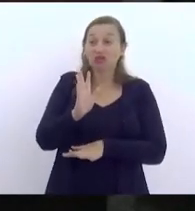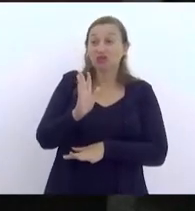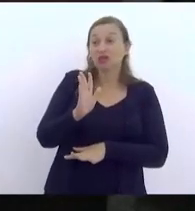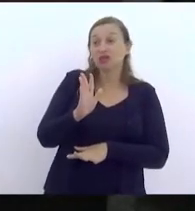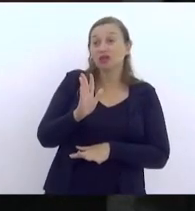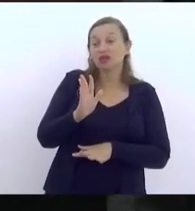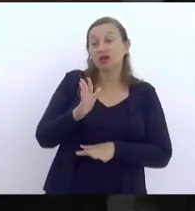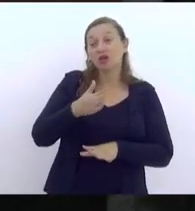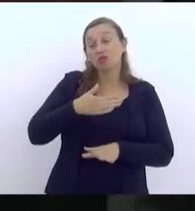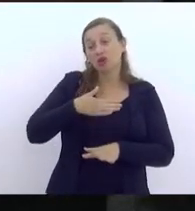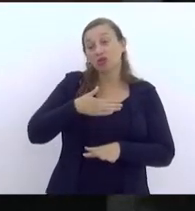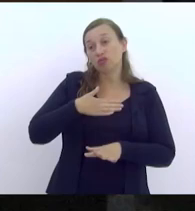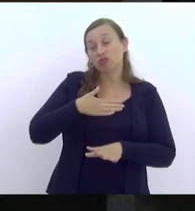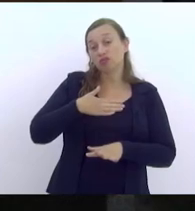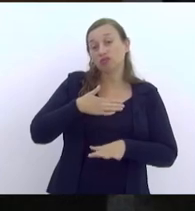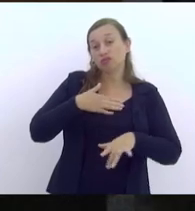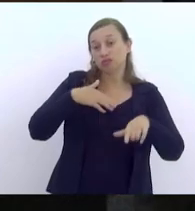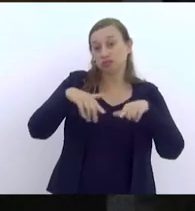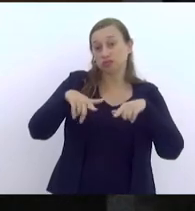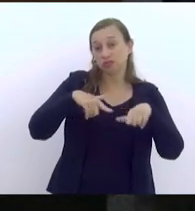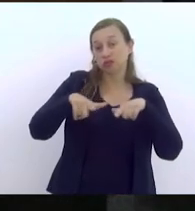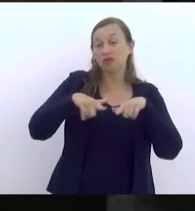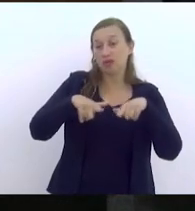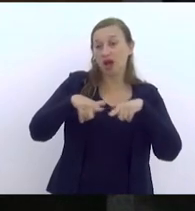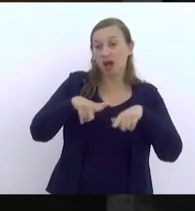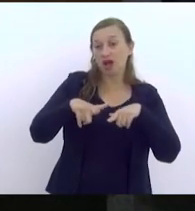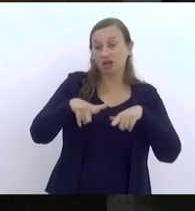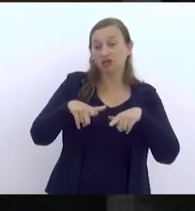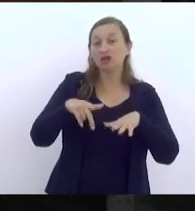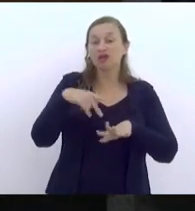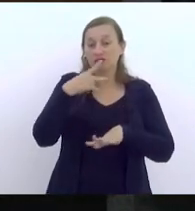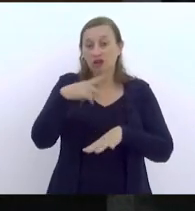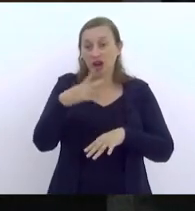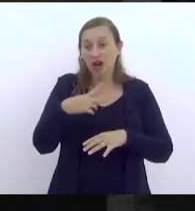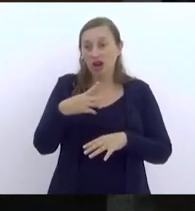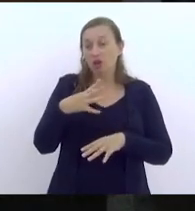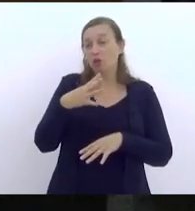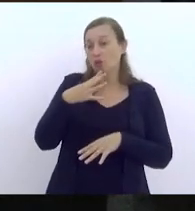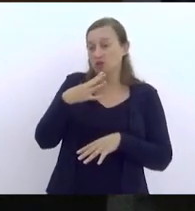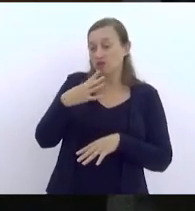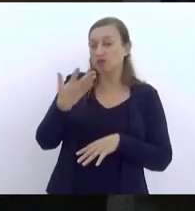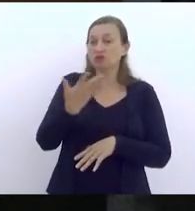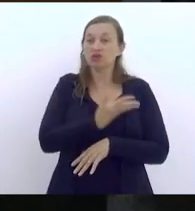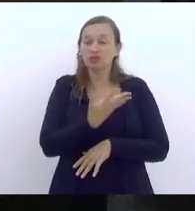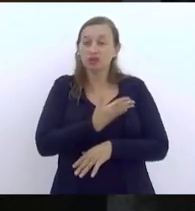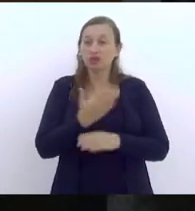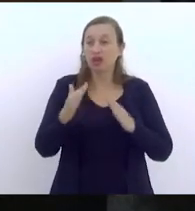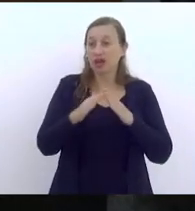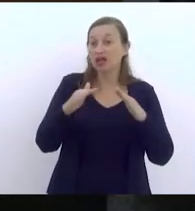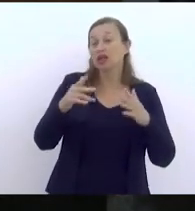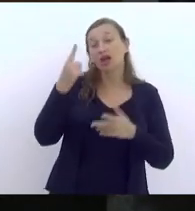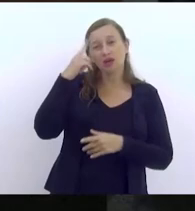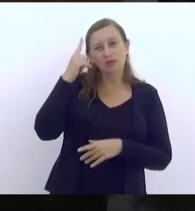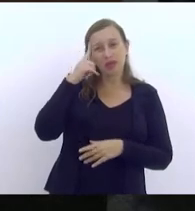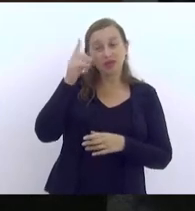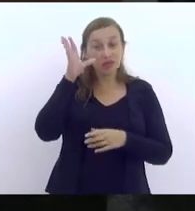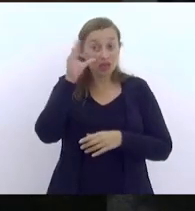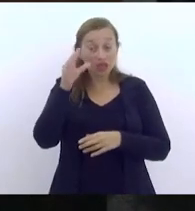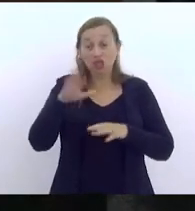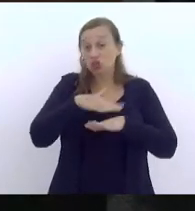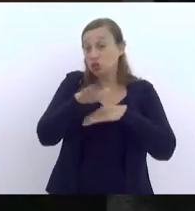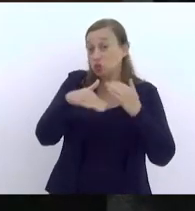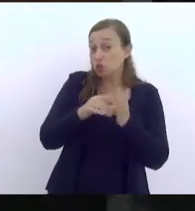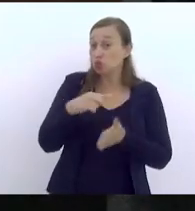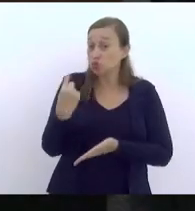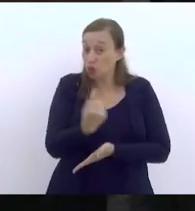meu mandato. E eu não poderia deixar de trazer essa questão ao conhecimento dos meus nobres colegas aqui da casa. E penso que é interesse de todos